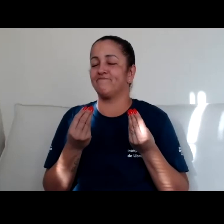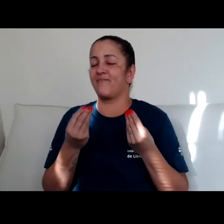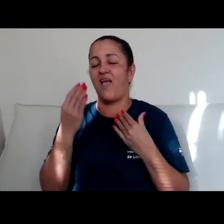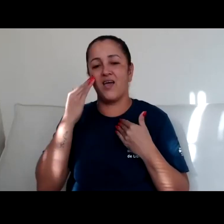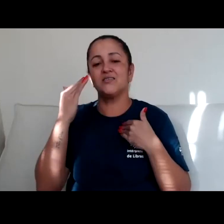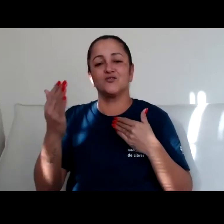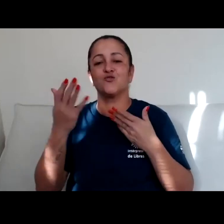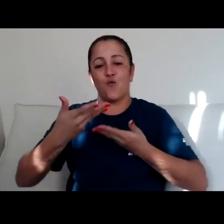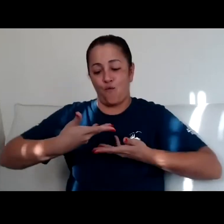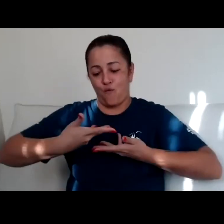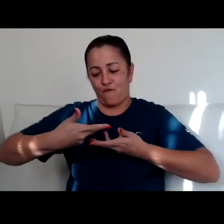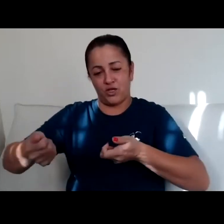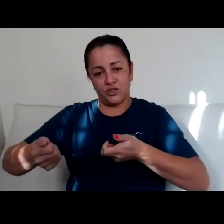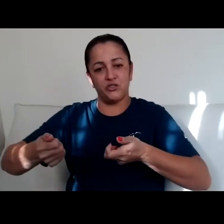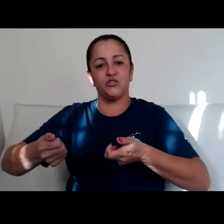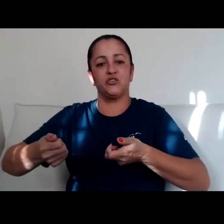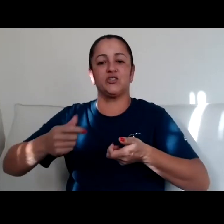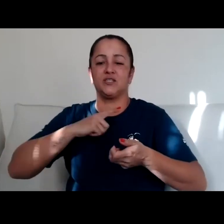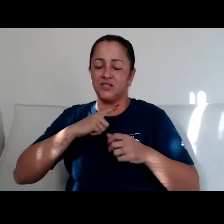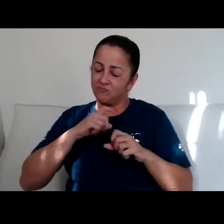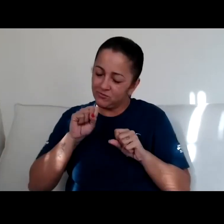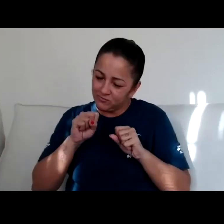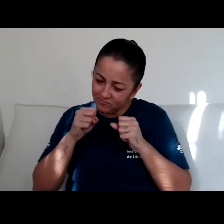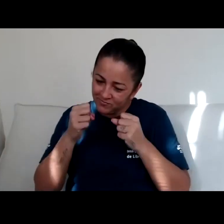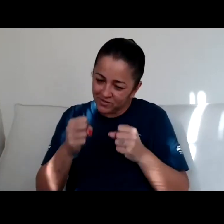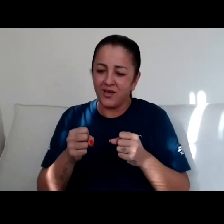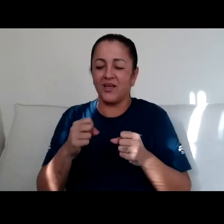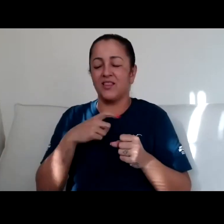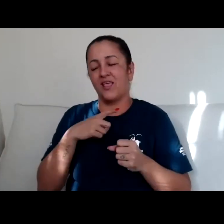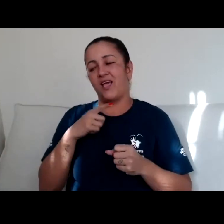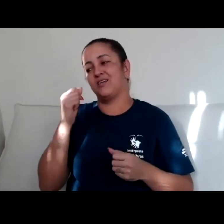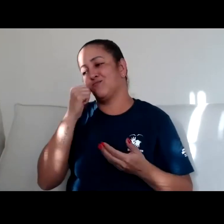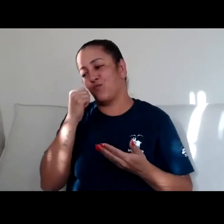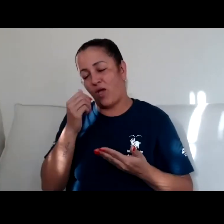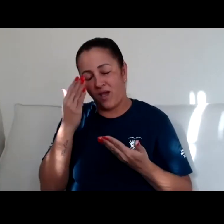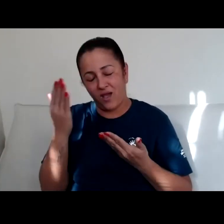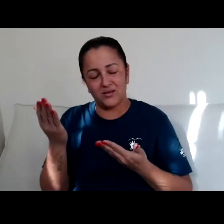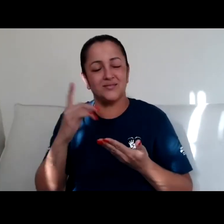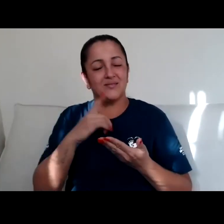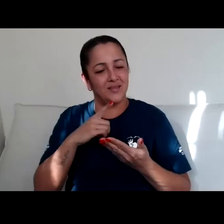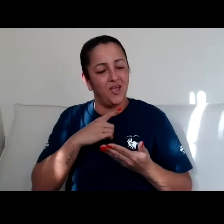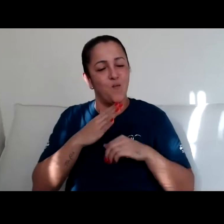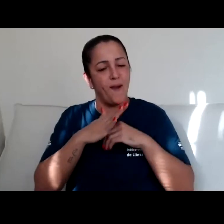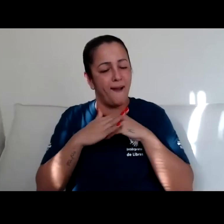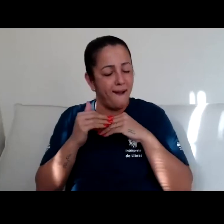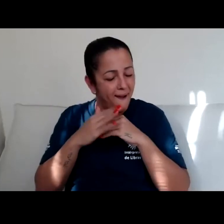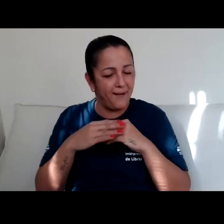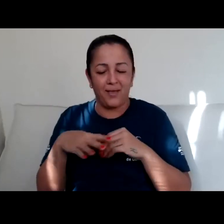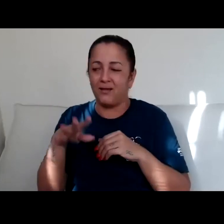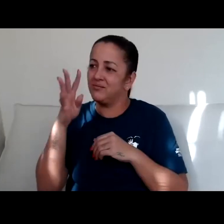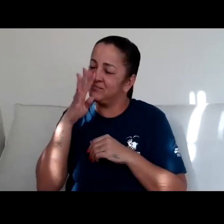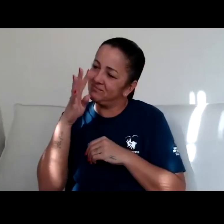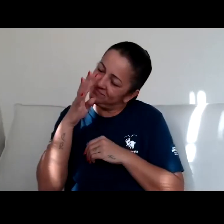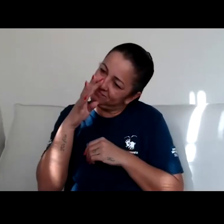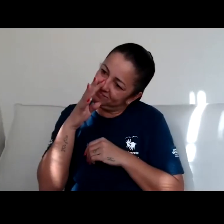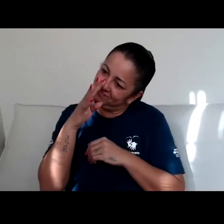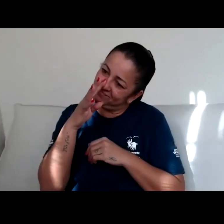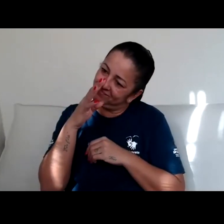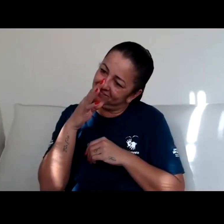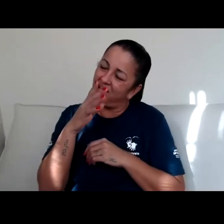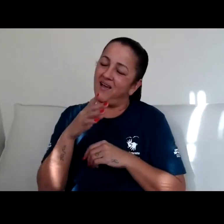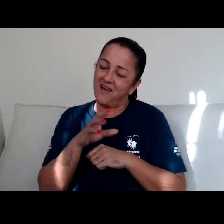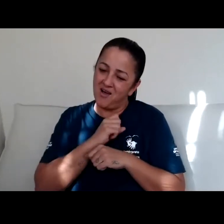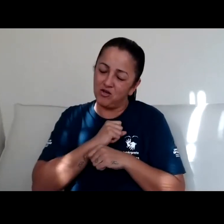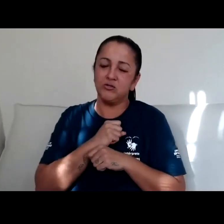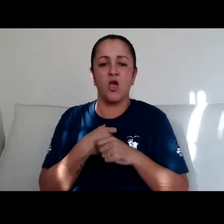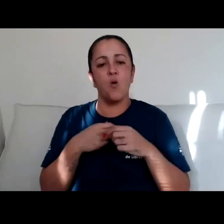do coletivo, na qual eu tenho muito carinho e admiração. Eu espero contribuir através do meu relato de